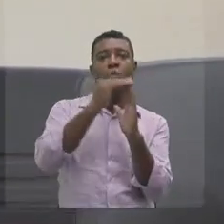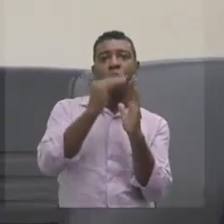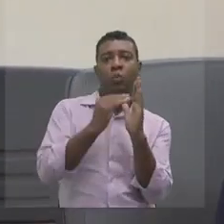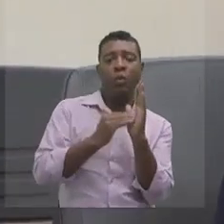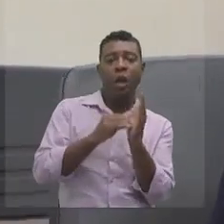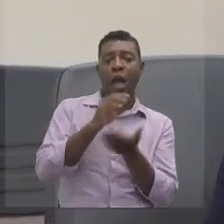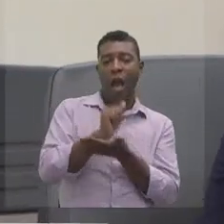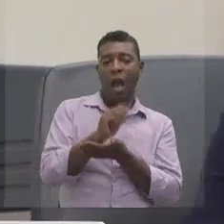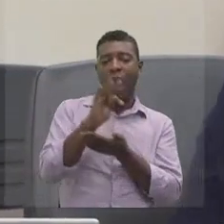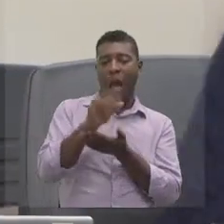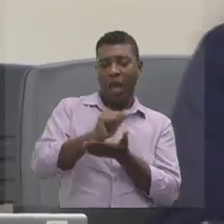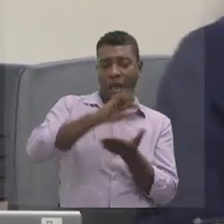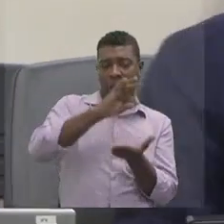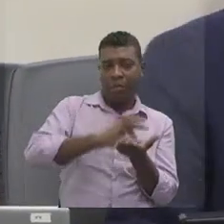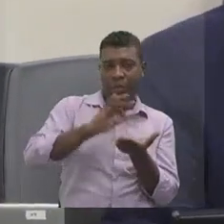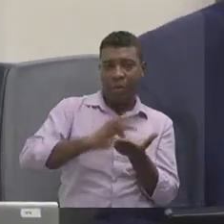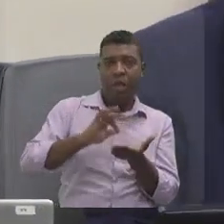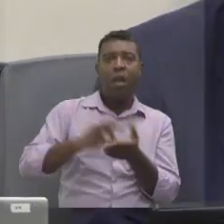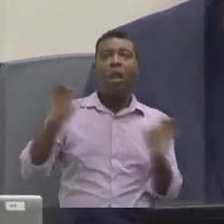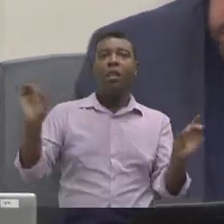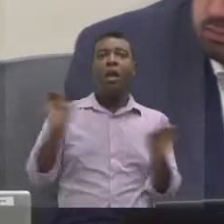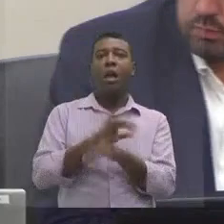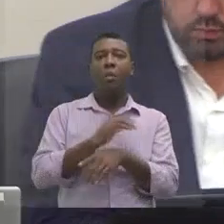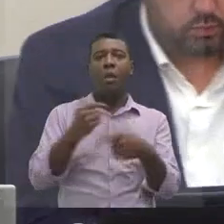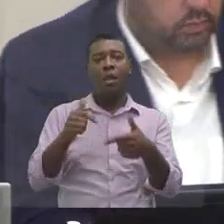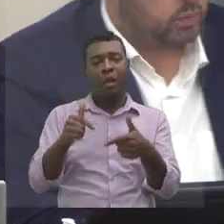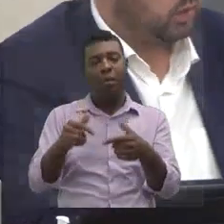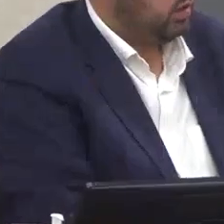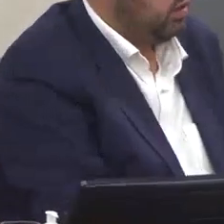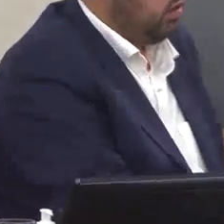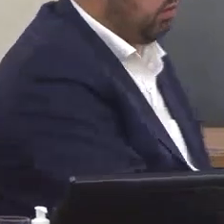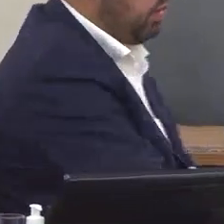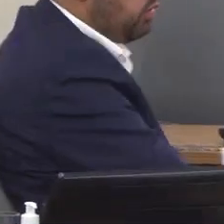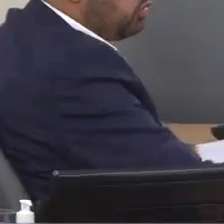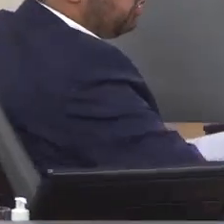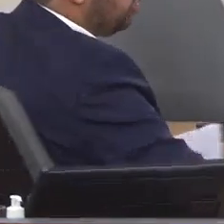e encerra os trabalhos Obrigado ótima noite a todos